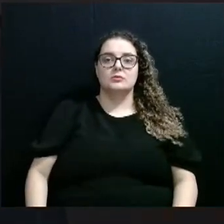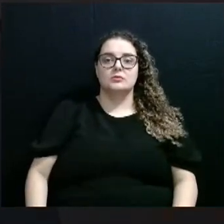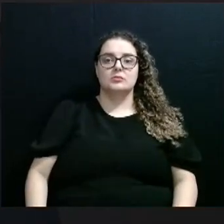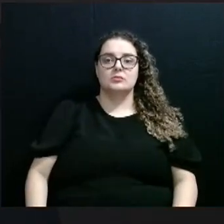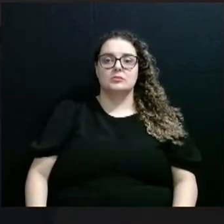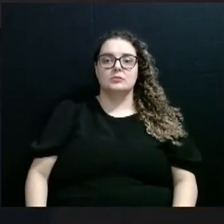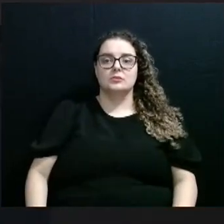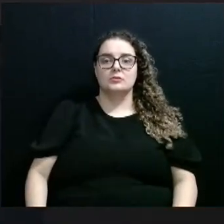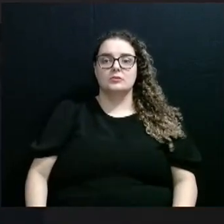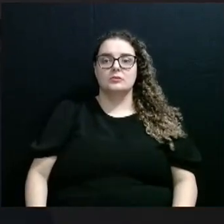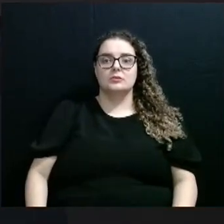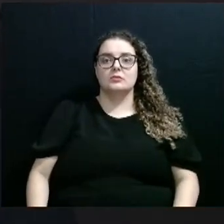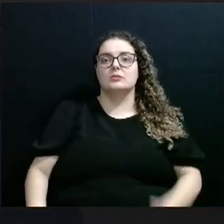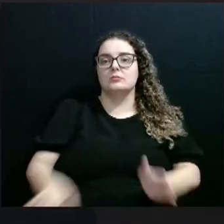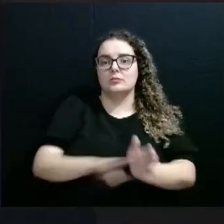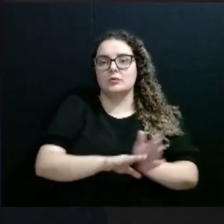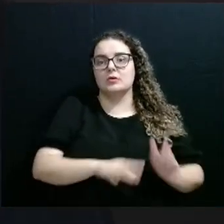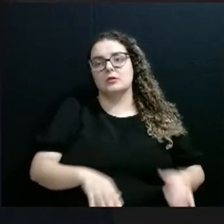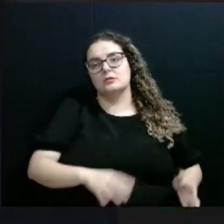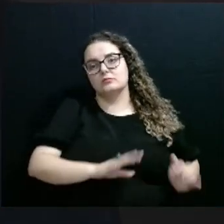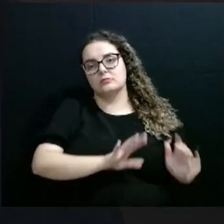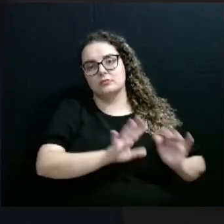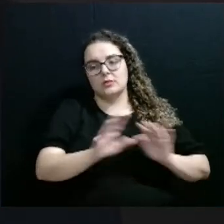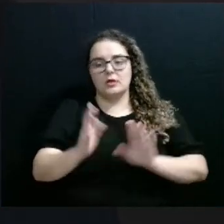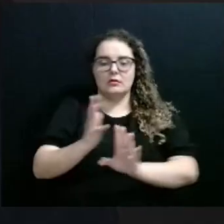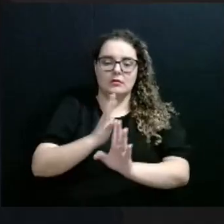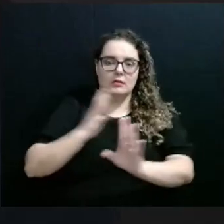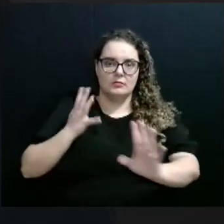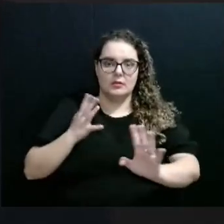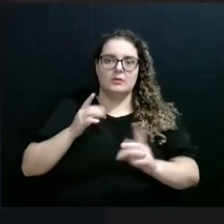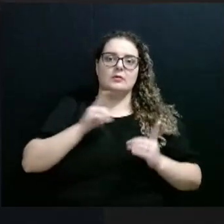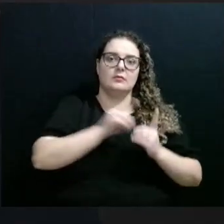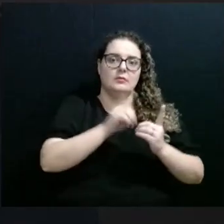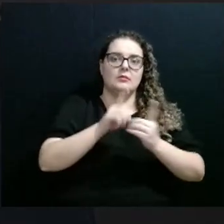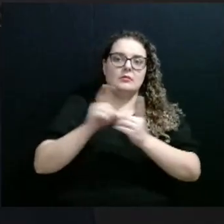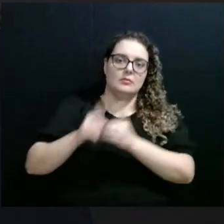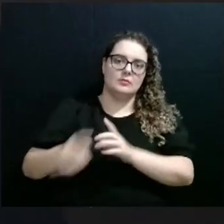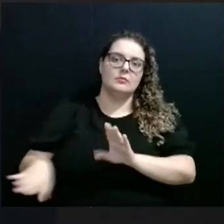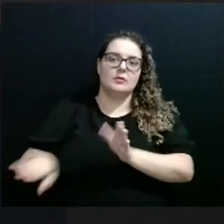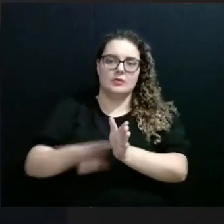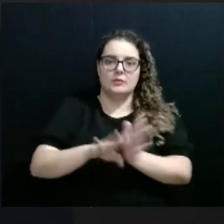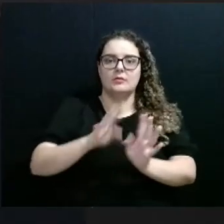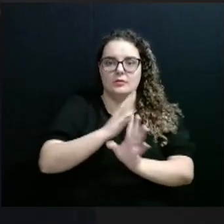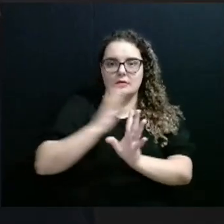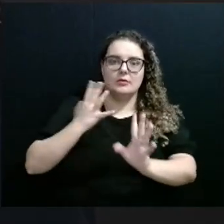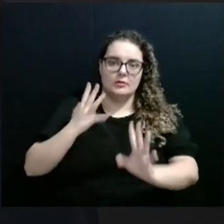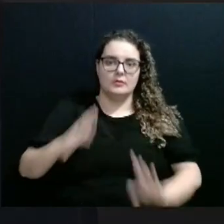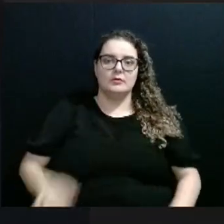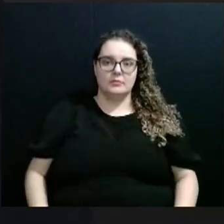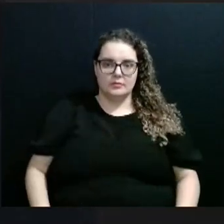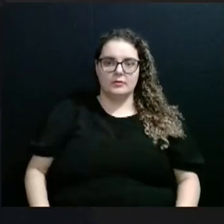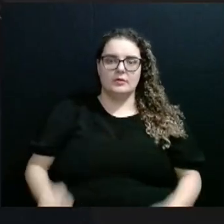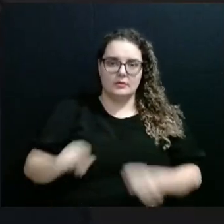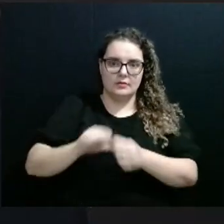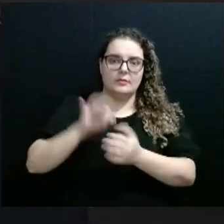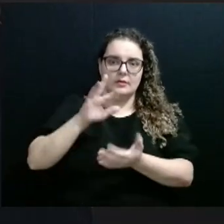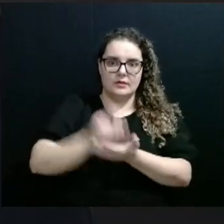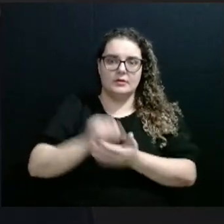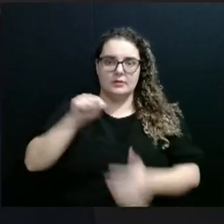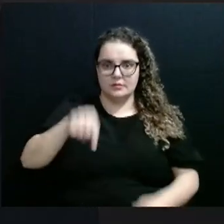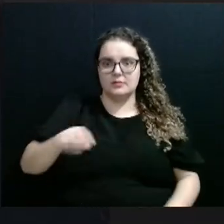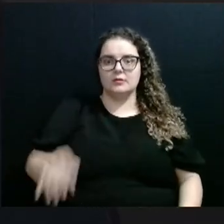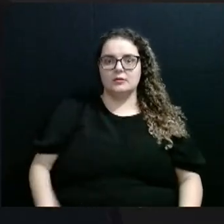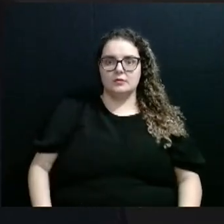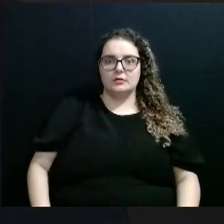por ordem de chegada, então o pessoal vem, faz a filinha, a gente vai atendendo por ordem de chegada, a pessoa faz a inscrição ali durante o horário de abertura